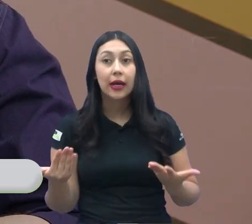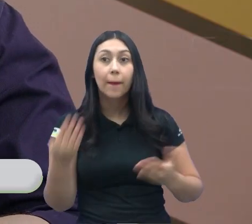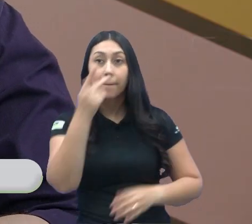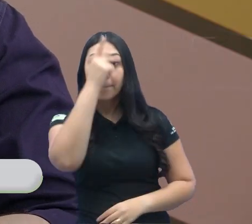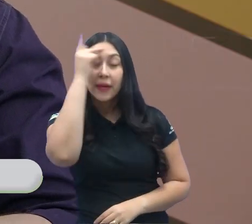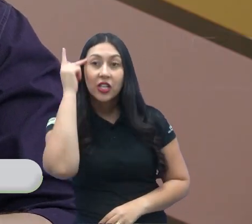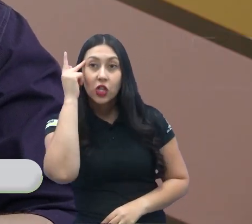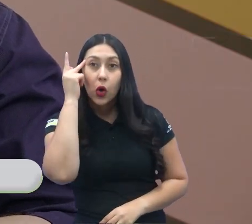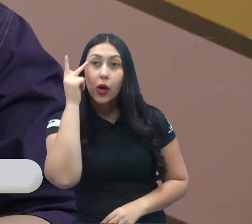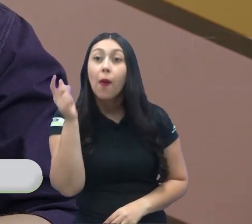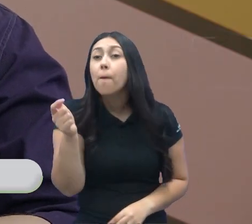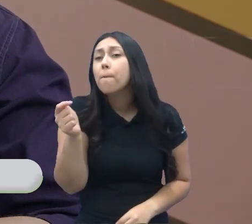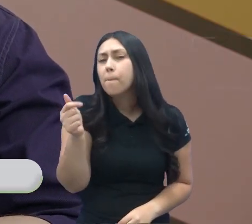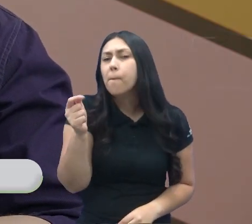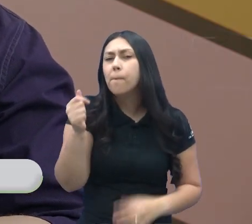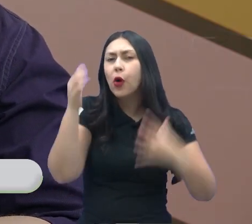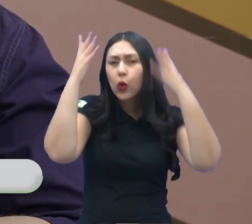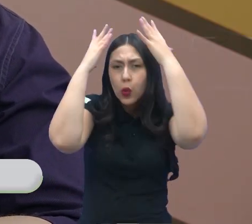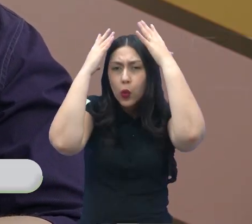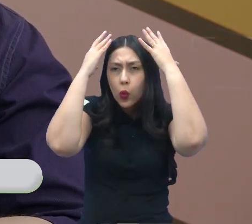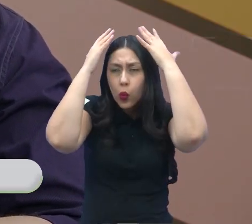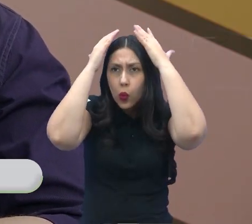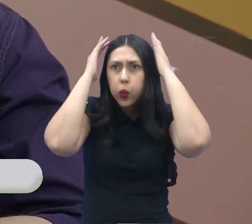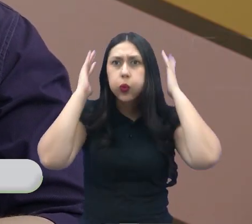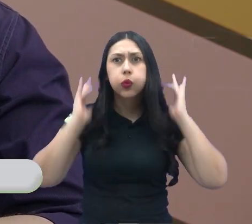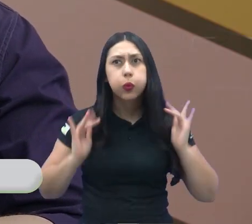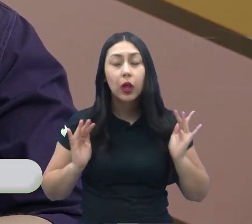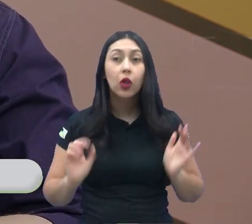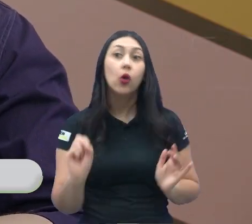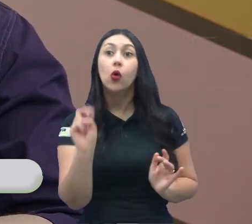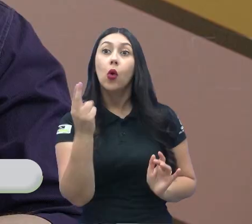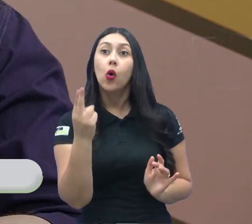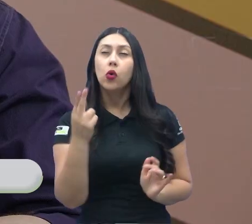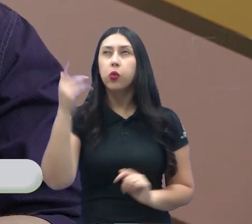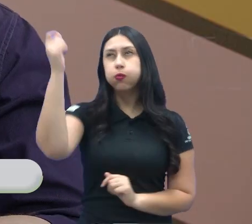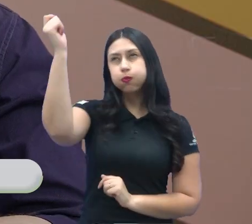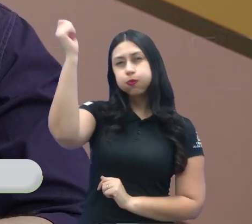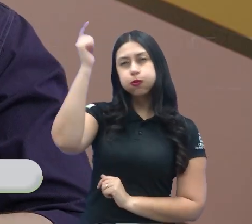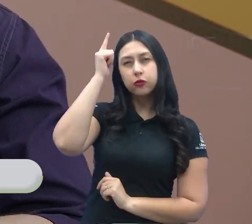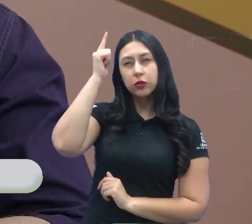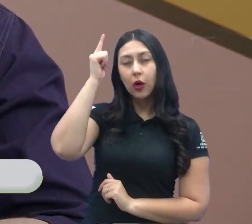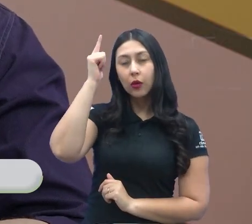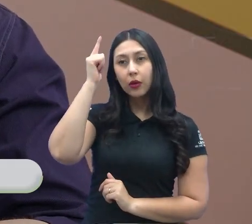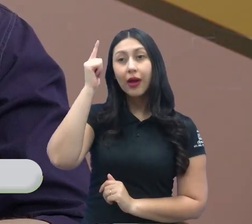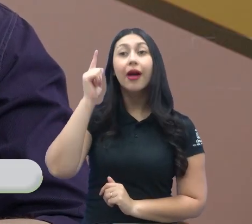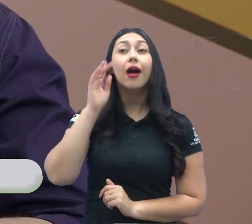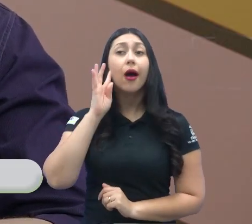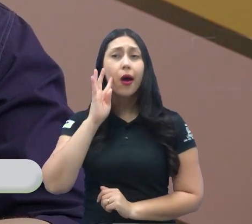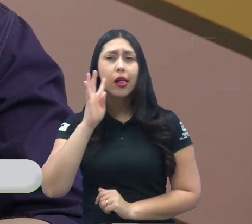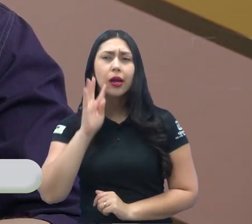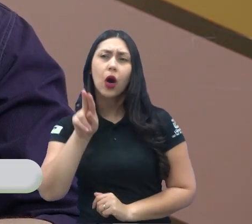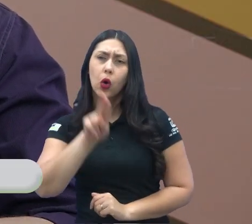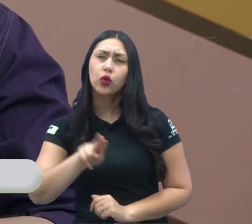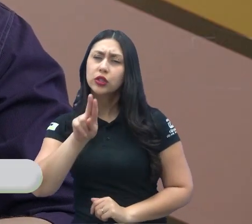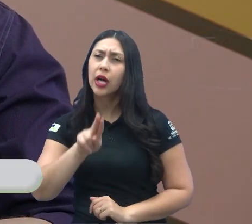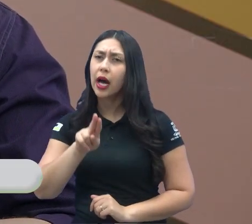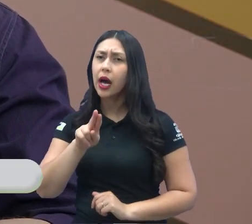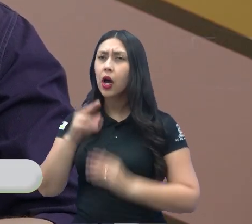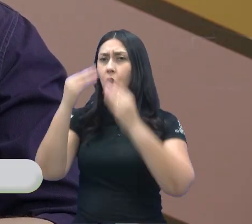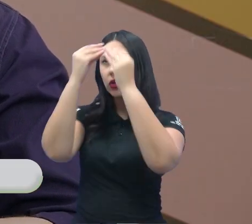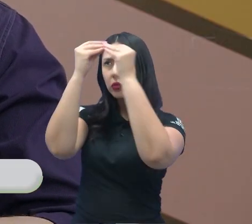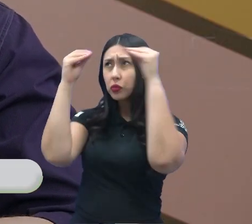mais ralinho, ou até pessoas que têm bastante cabelo, mas vai ficar bastante tempo debaixo do sol, praia, é legal usar algum acessório, algum chapéu, algum